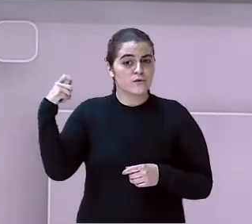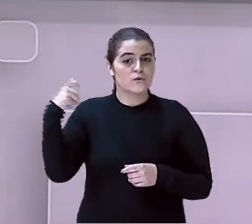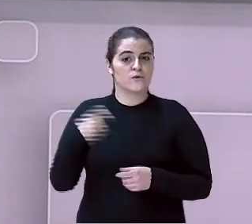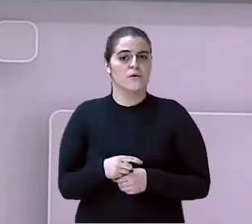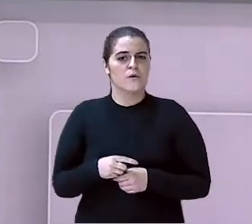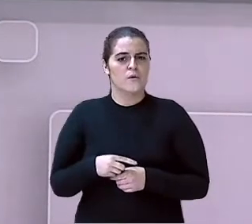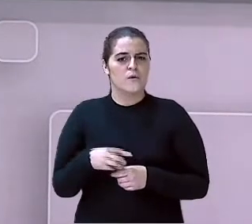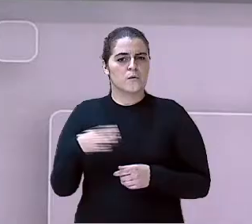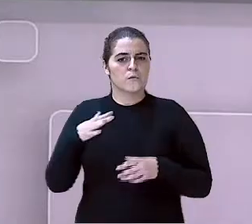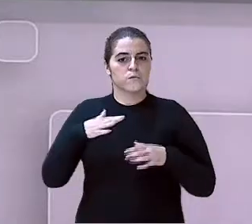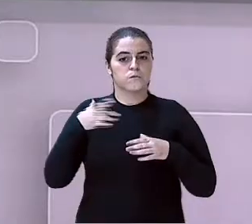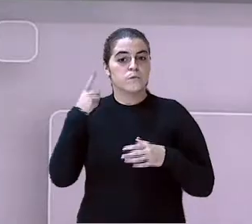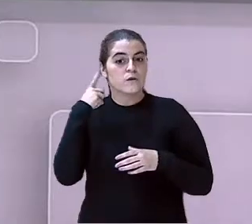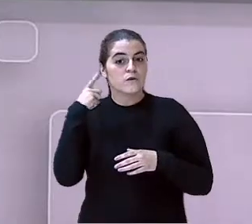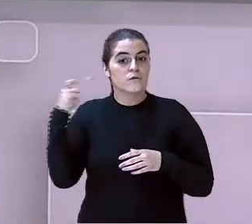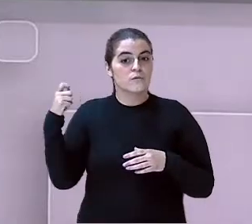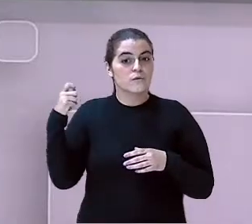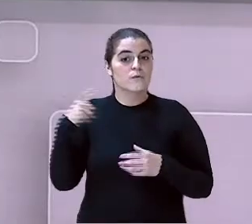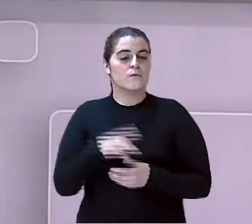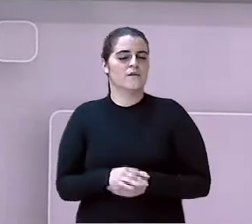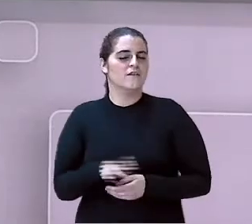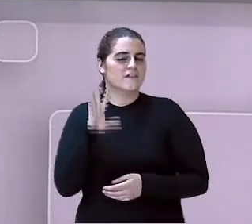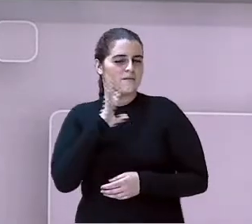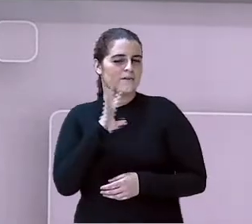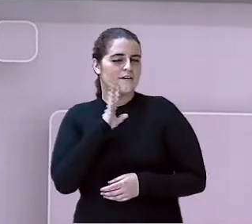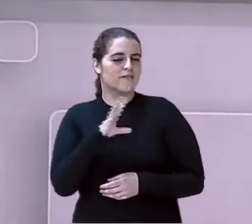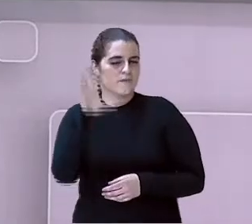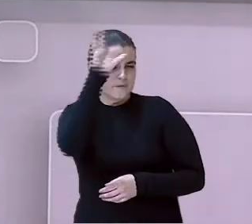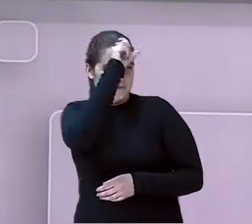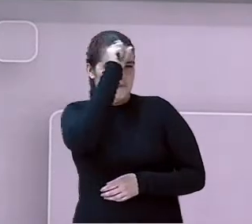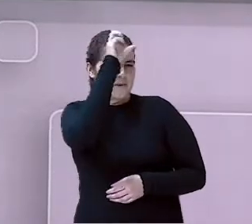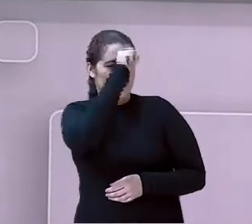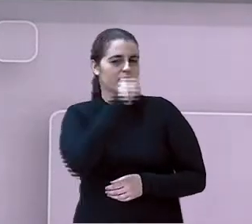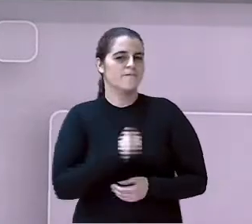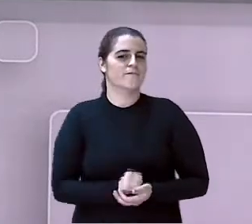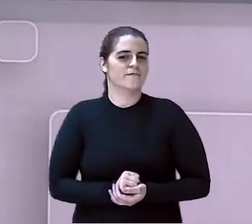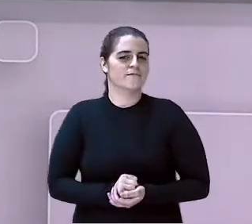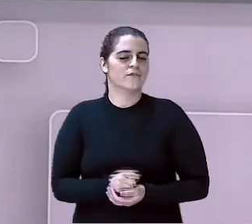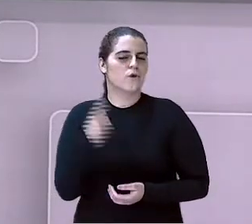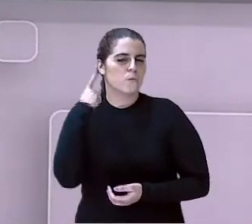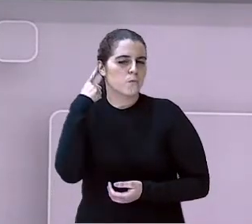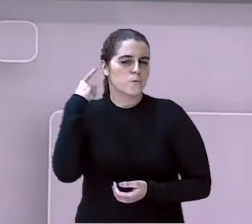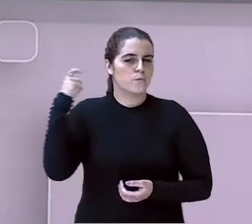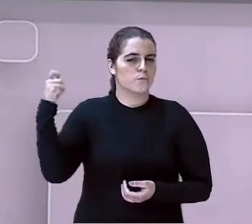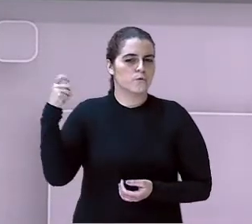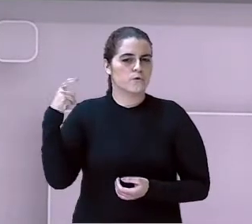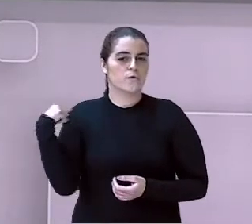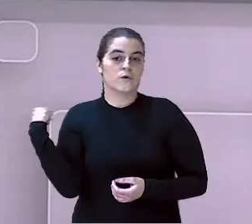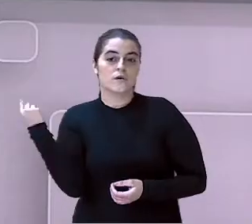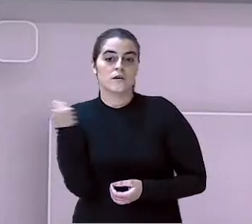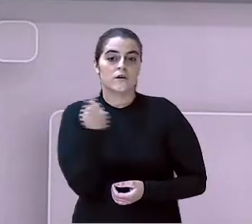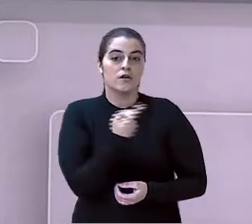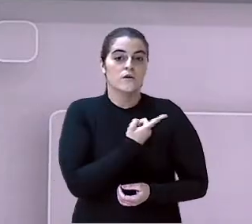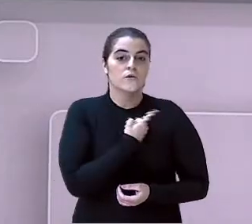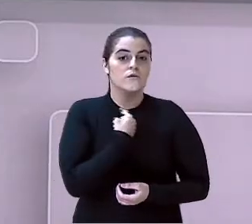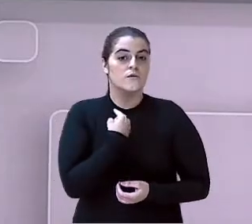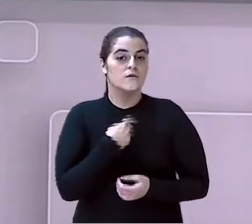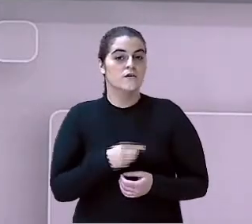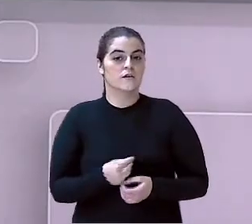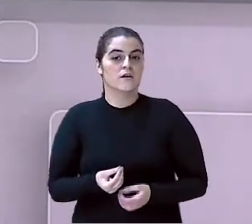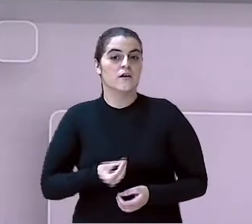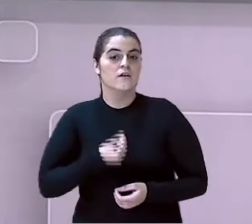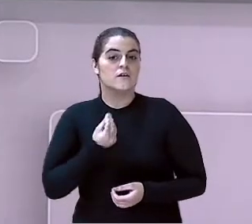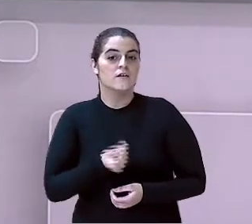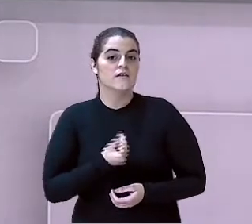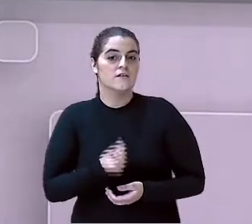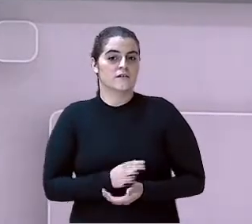tem barulho, não é mesmo? Então hoje a gente vai aprender sobre isso, sobre os sons que nos cercam, né? Os sons que estão ao